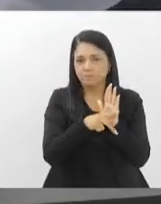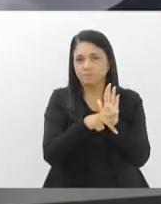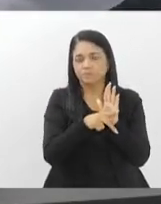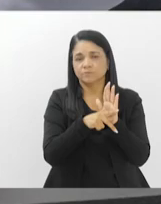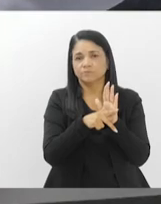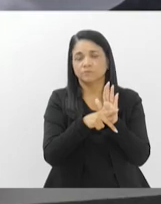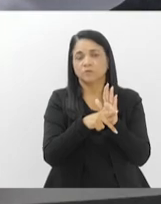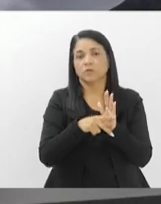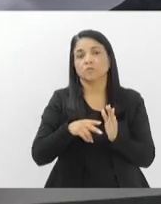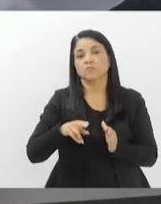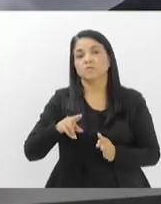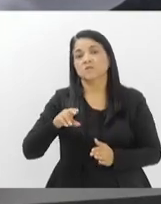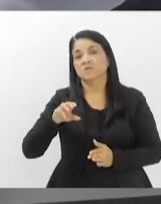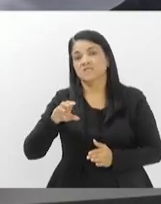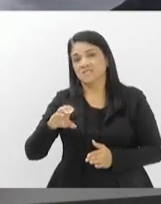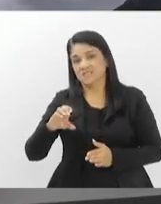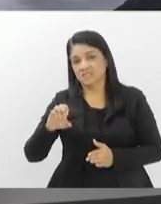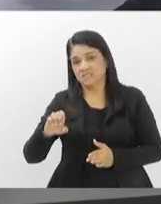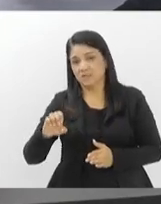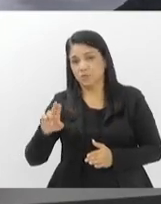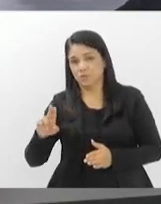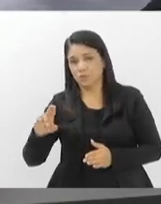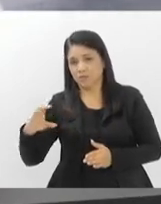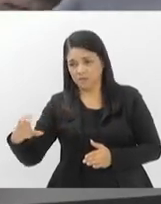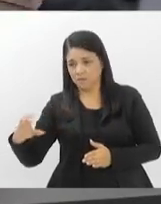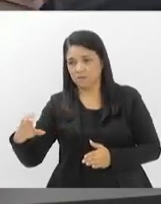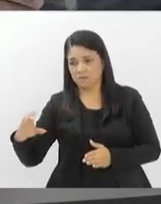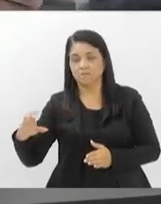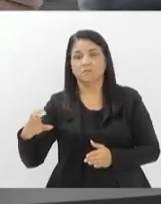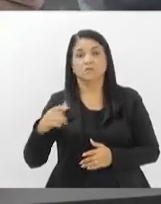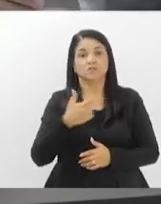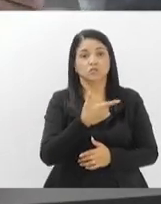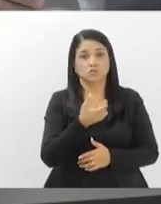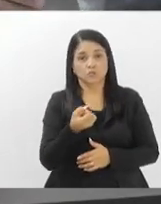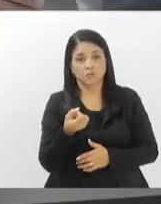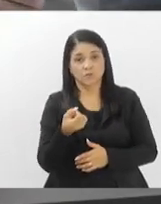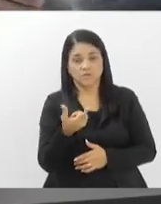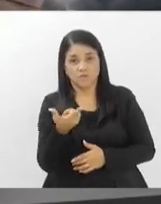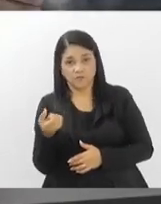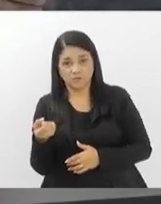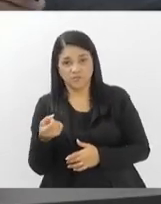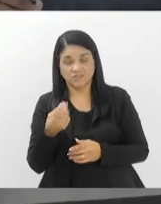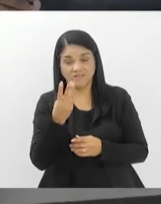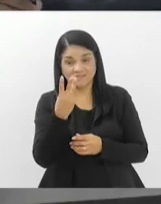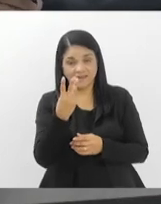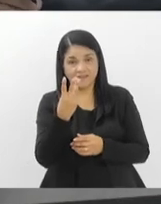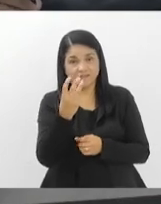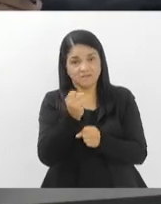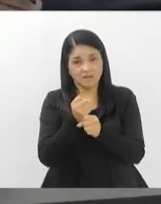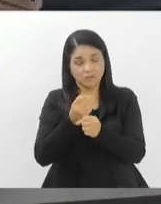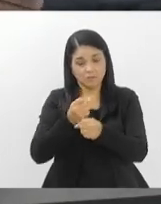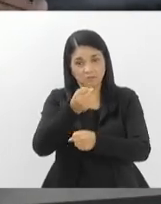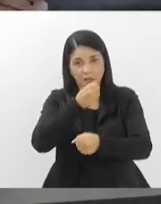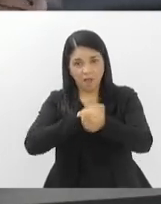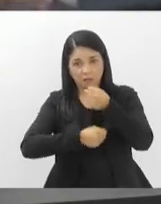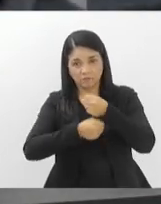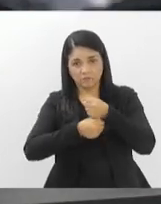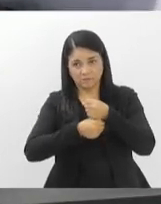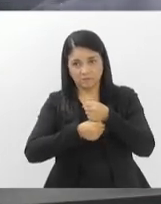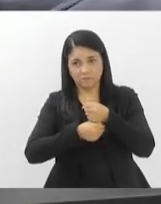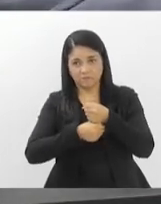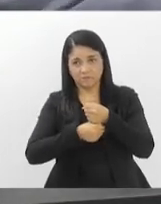ao SEUC, que é um projeto de 2020, portanto, 3 anos anterior. Ou...